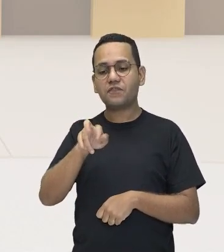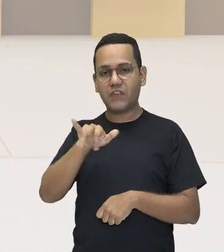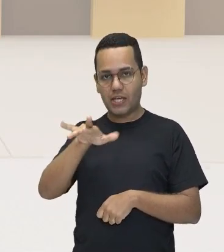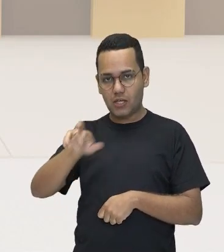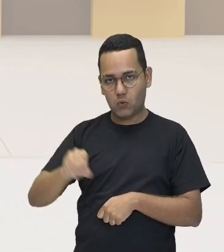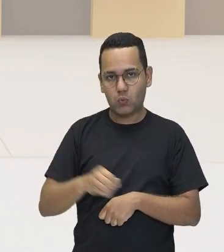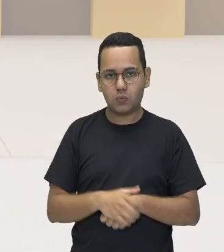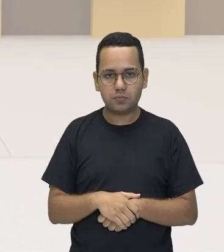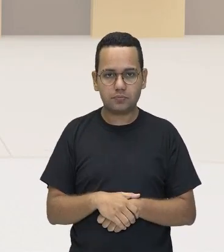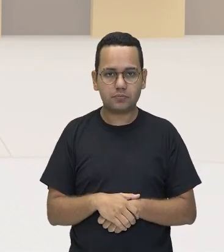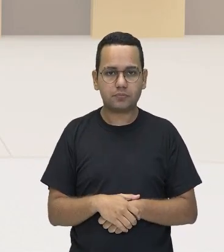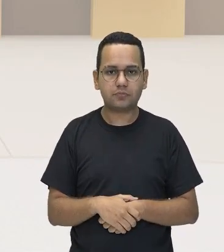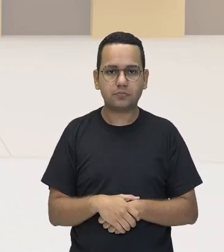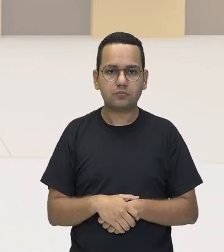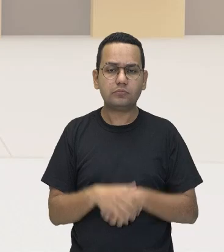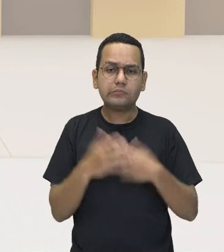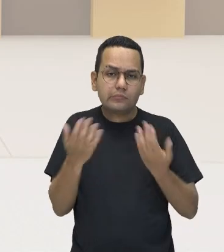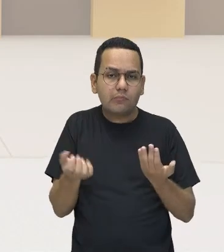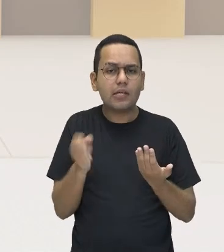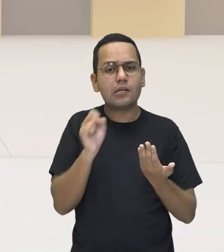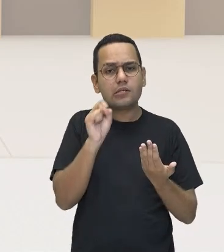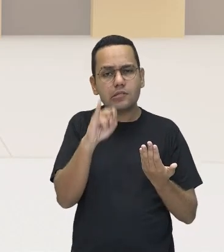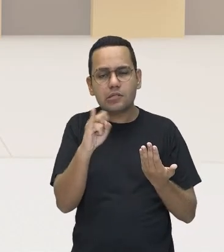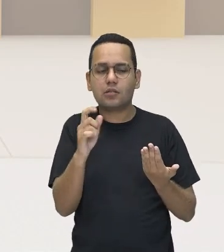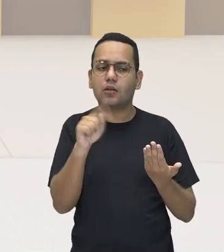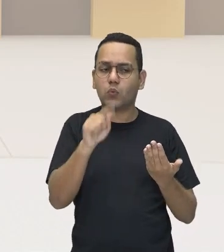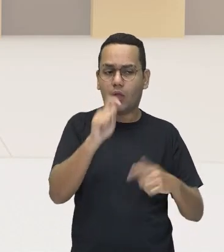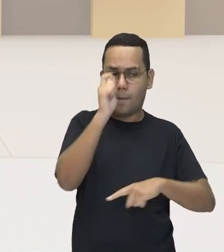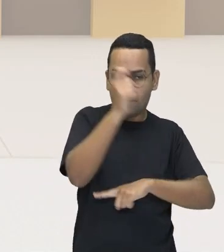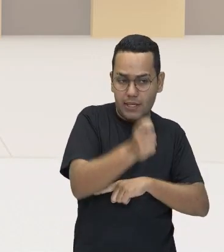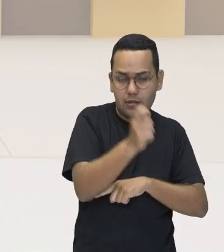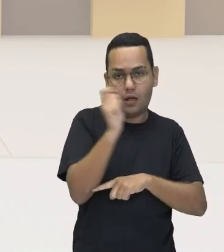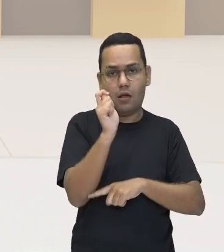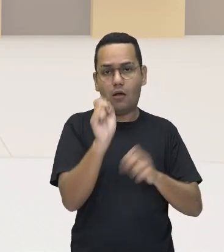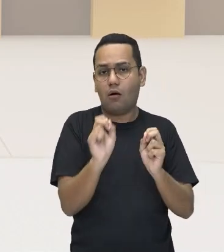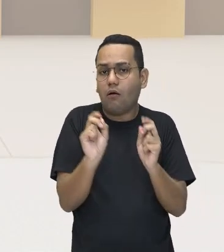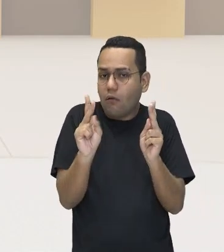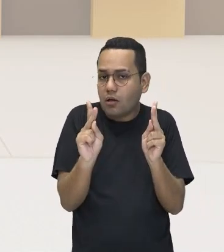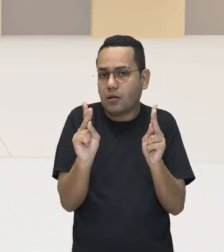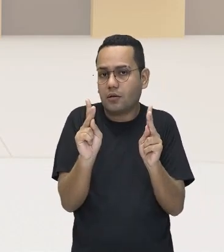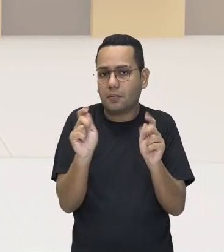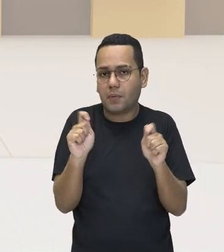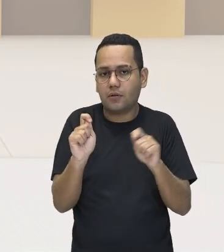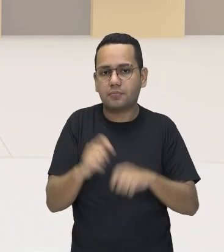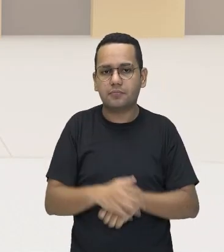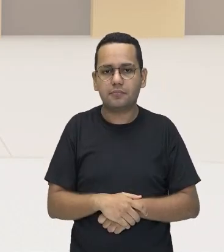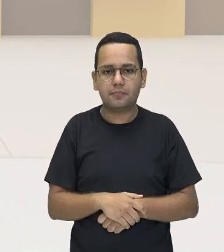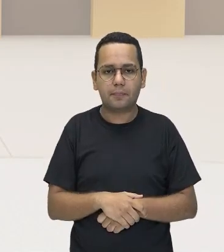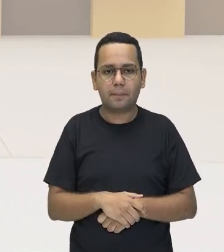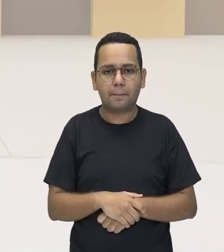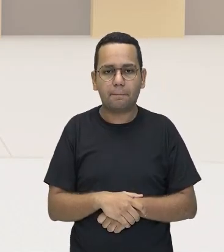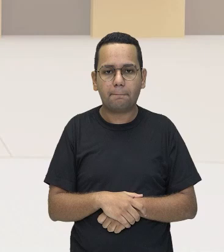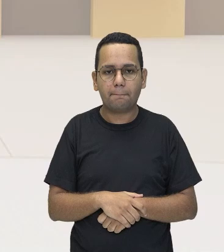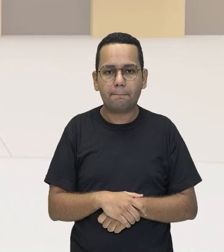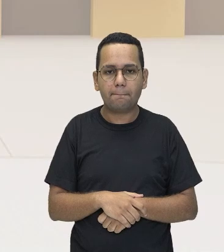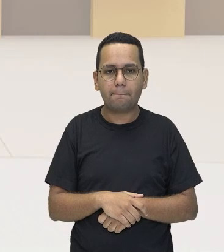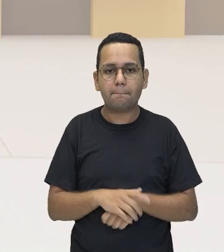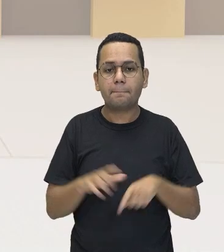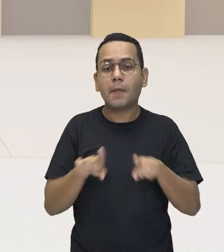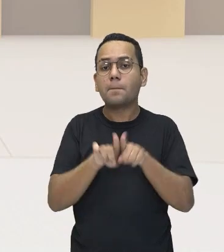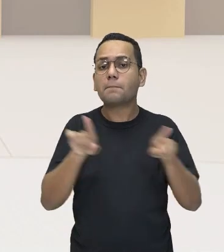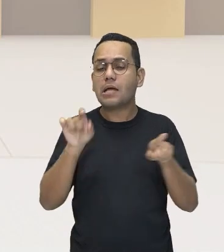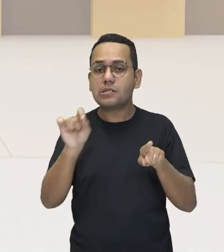o único meio de alimento que você tem ali de ir lá e pescar, ok, não tem problema, ok? O que nós estamos falando é aquela pesca